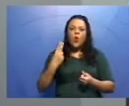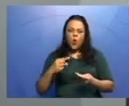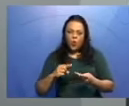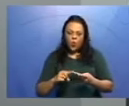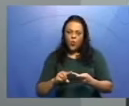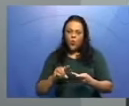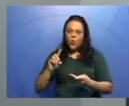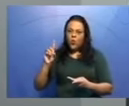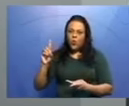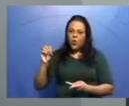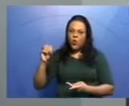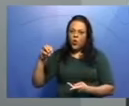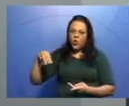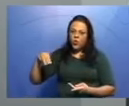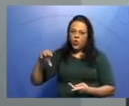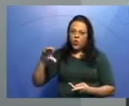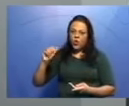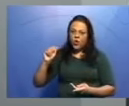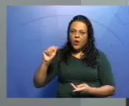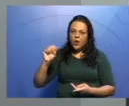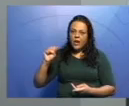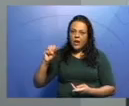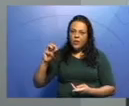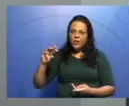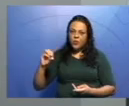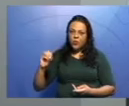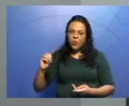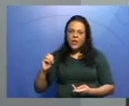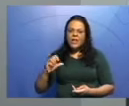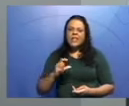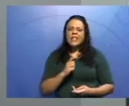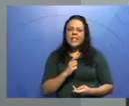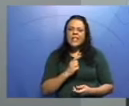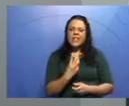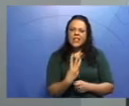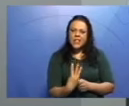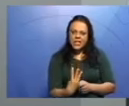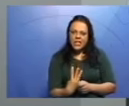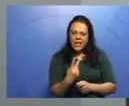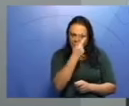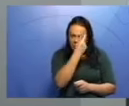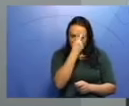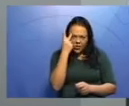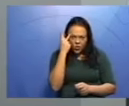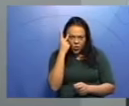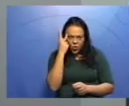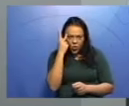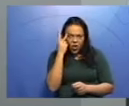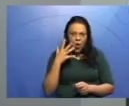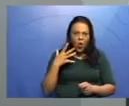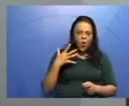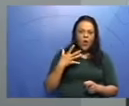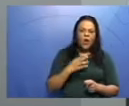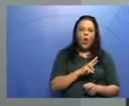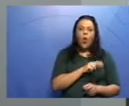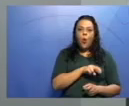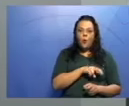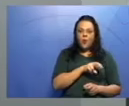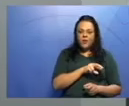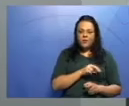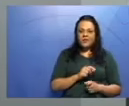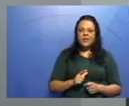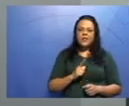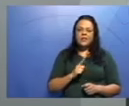Dom Casmurro, há um triângulo amoroso, é o universo machadiano. E nesse triângulo amoroso está na ponta a